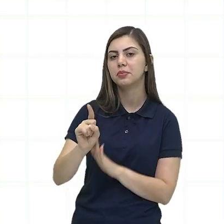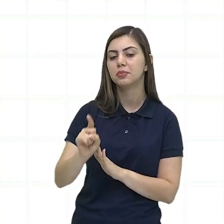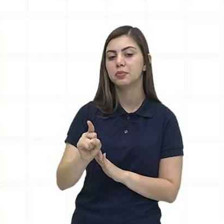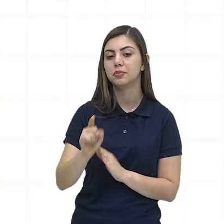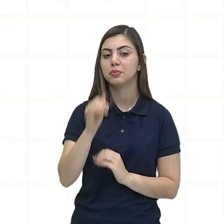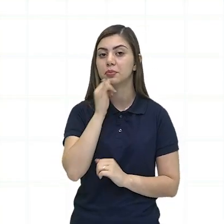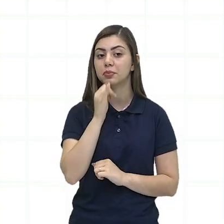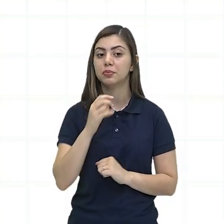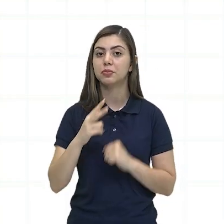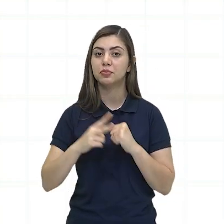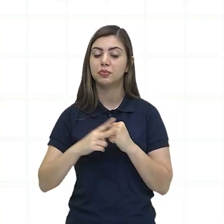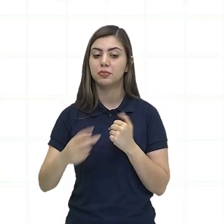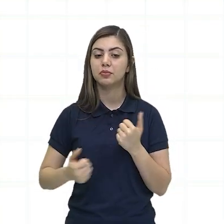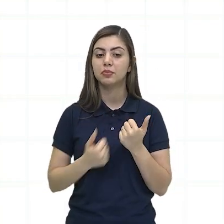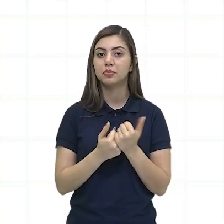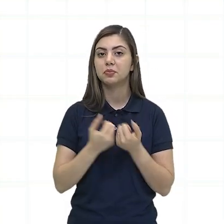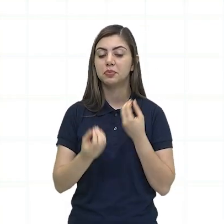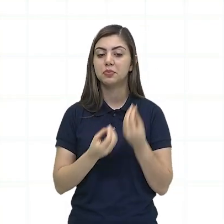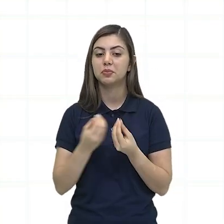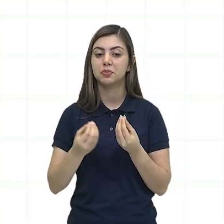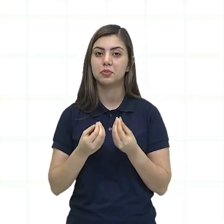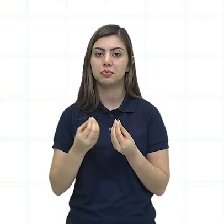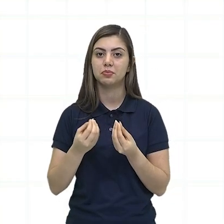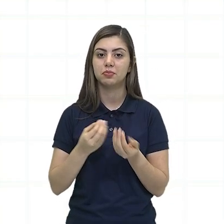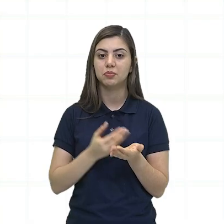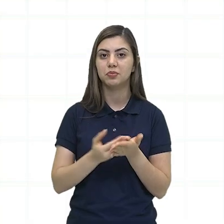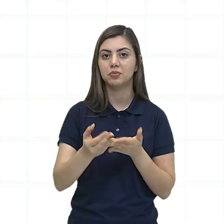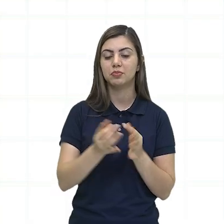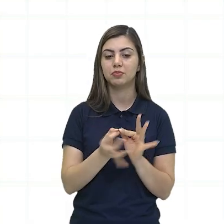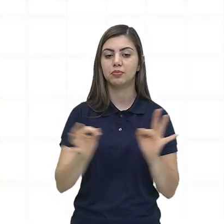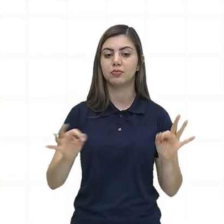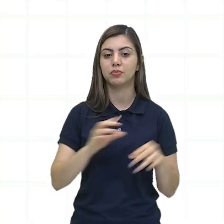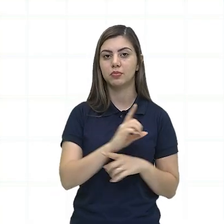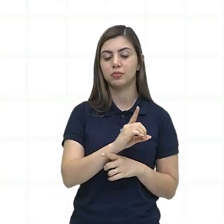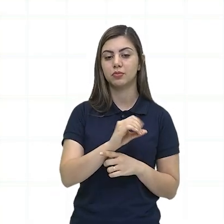aqui para frente. Do they